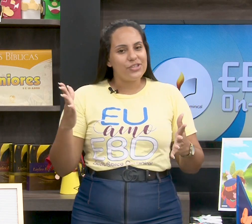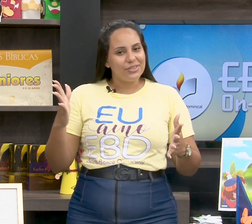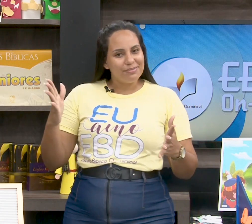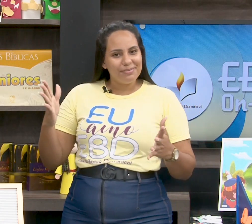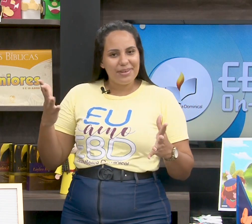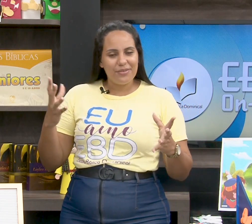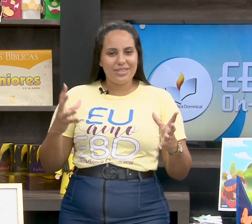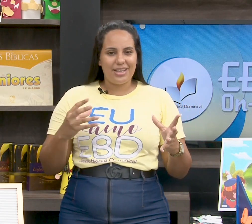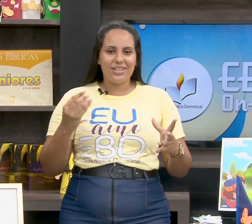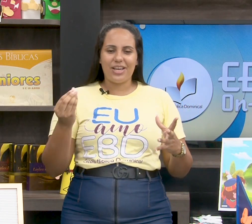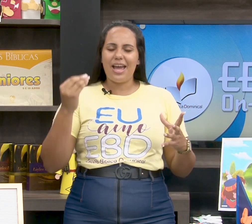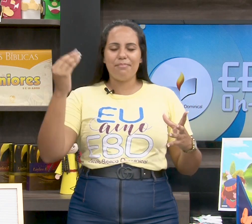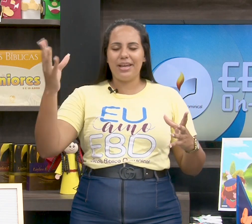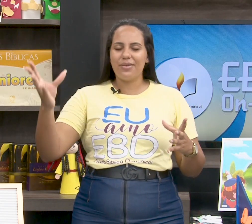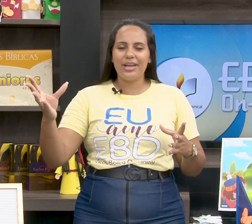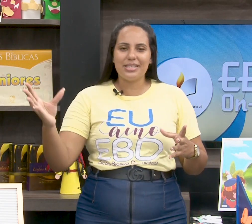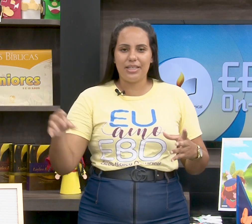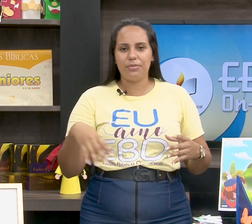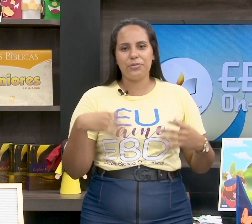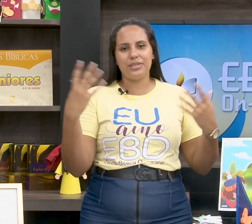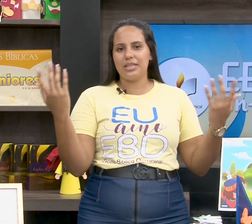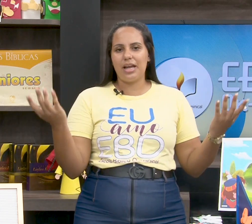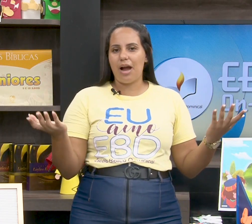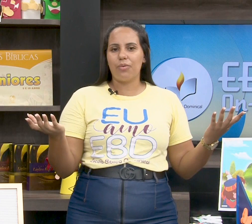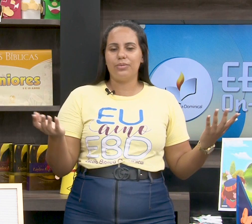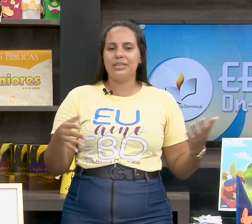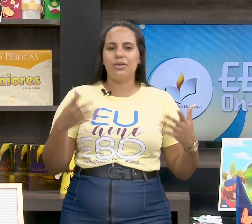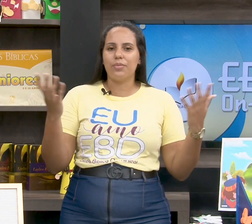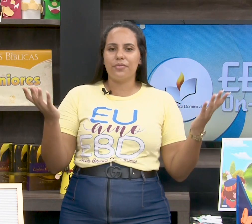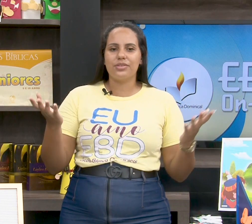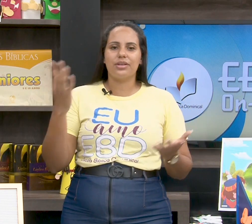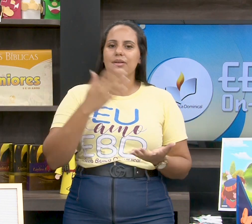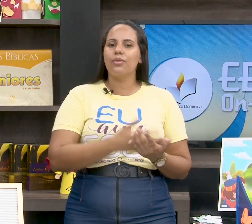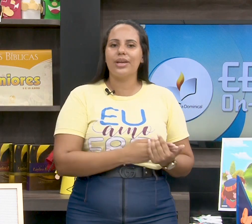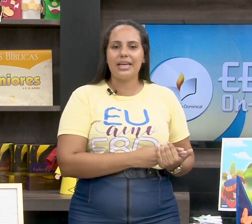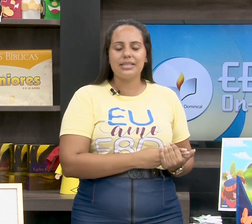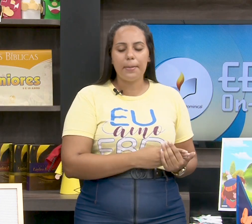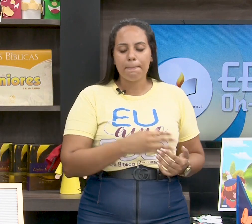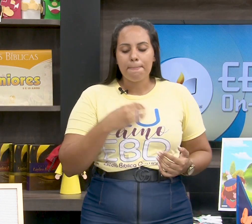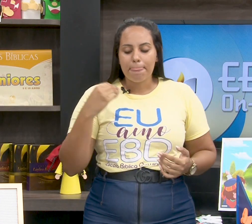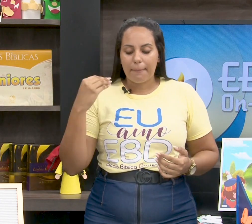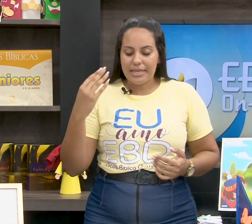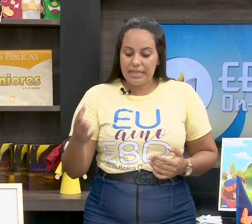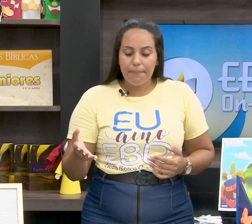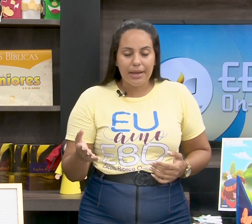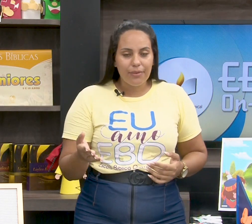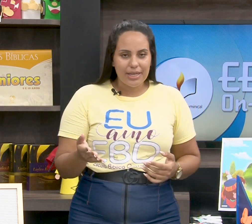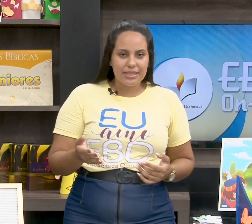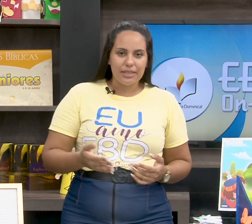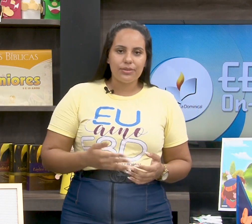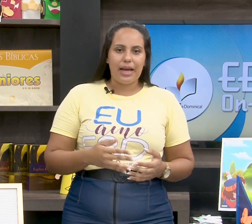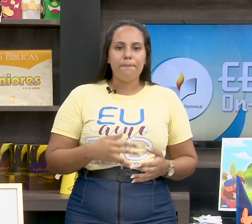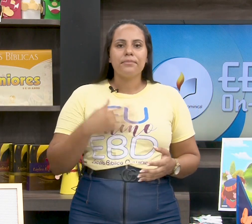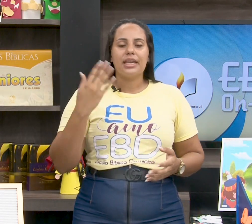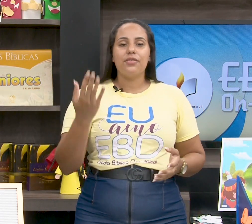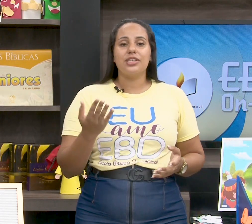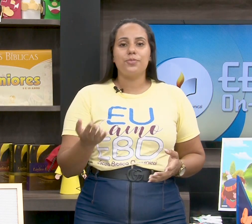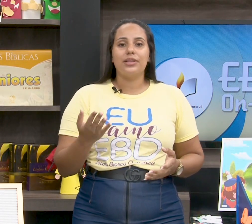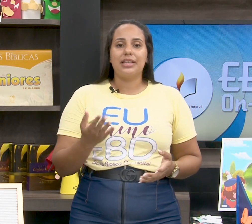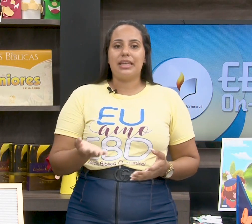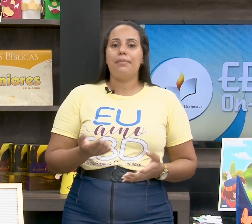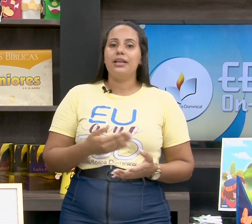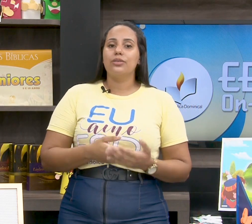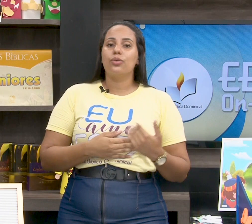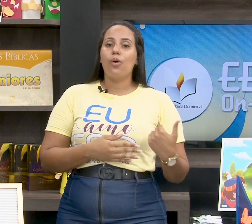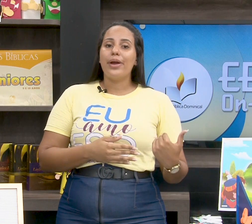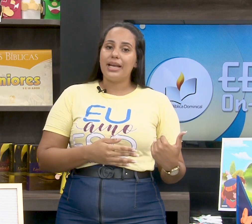corinho hoje para vocês. É bem conhecido, mas pode ser alguma tia, alguma professora não conheça, mas ele é bem conhecido, tá? E vocês podem